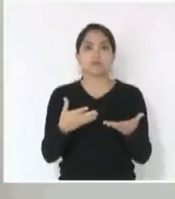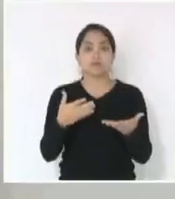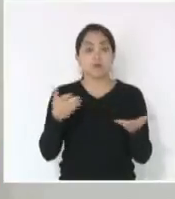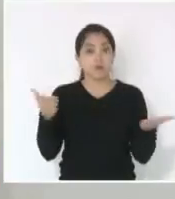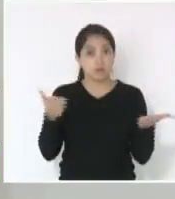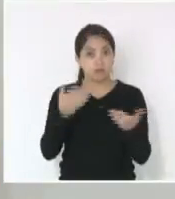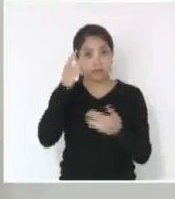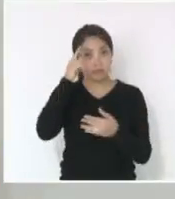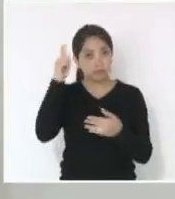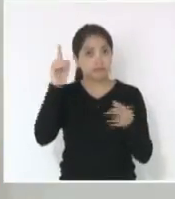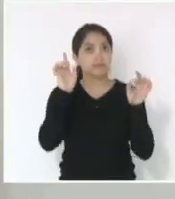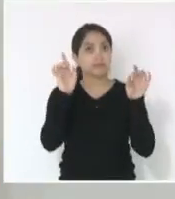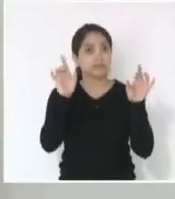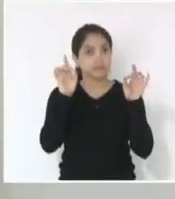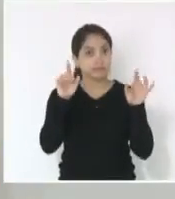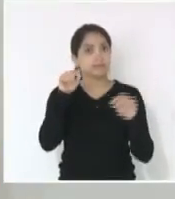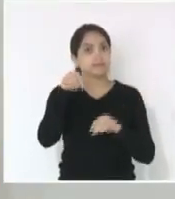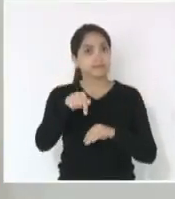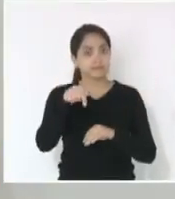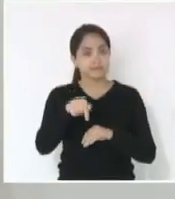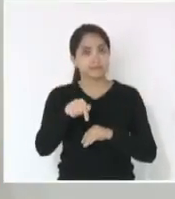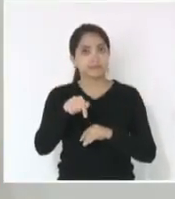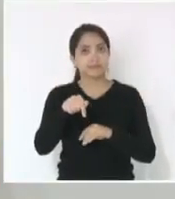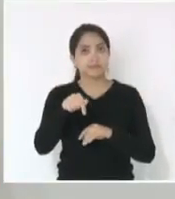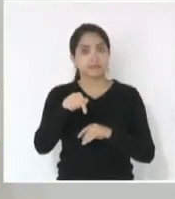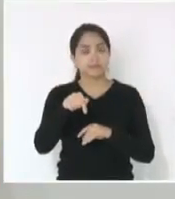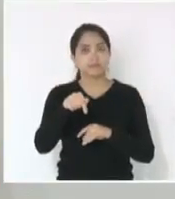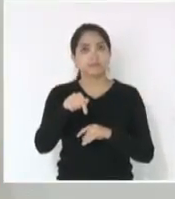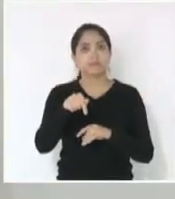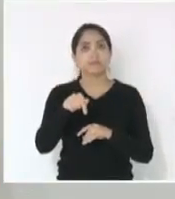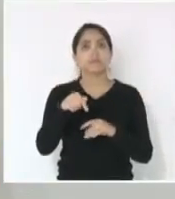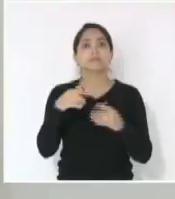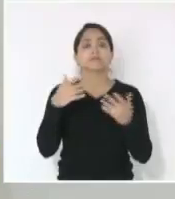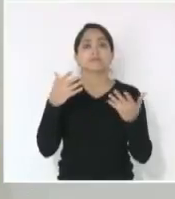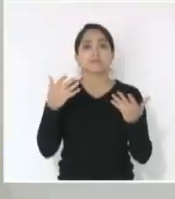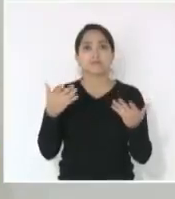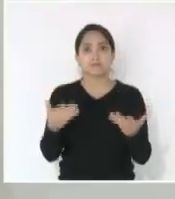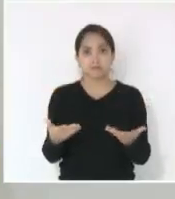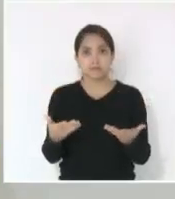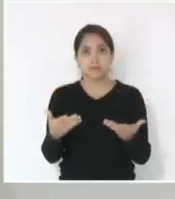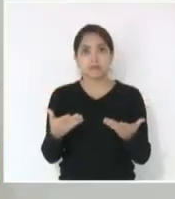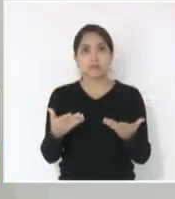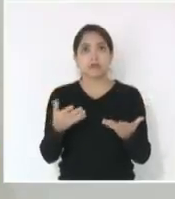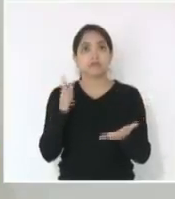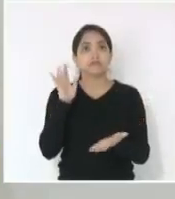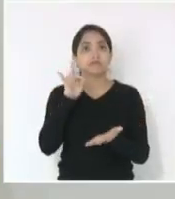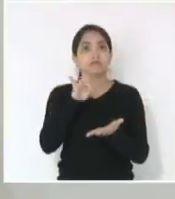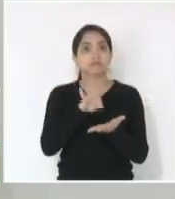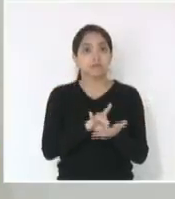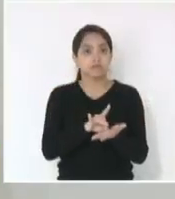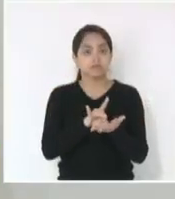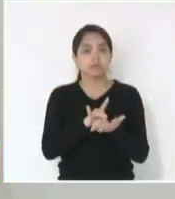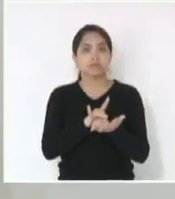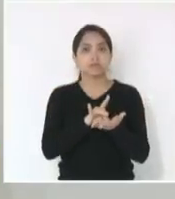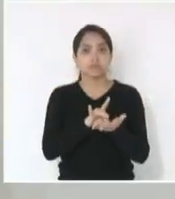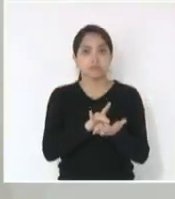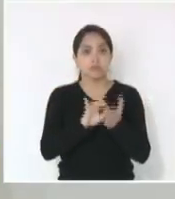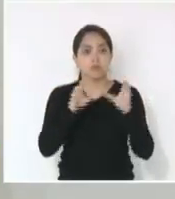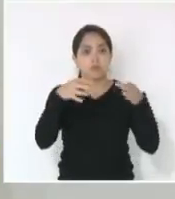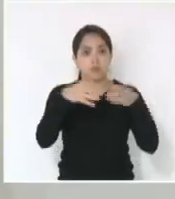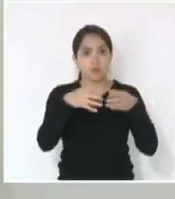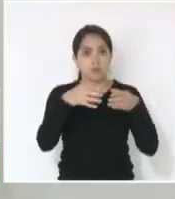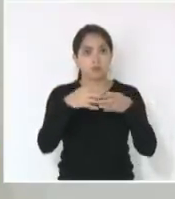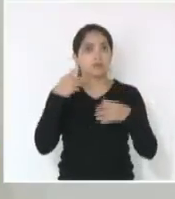especial aqui na Assembleia Legislativa, onde que nós vamos consolidar a frente parlamentar em defesa da